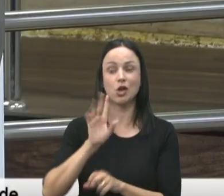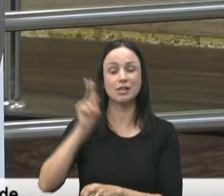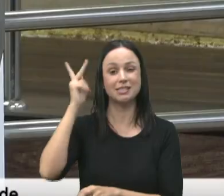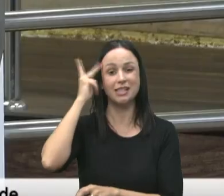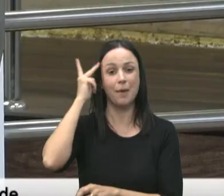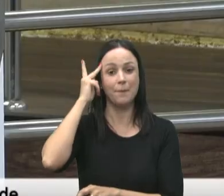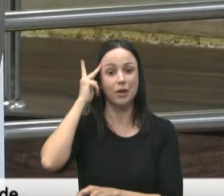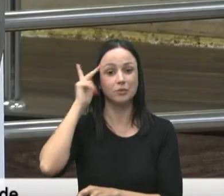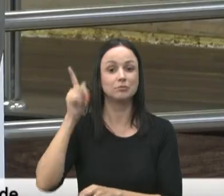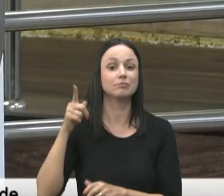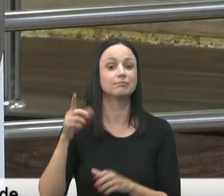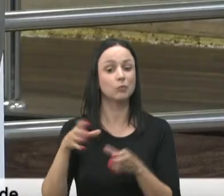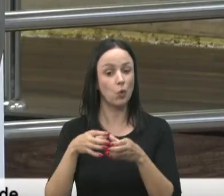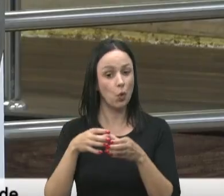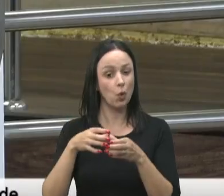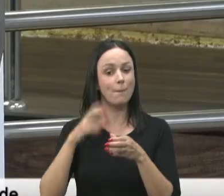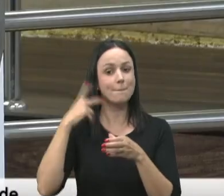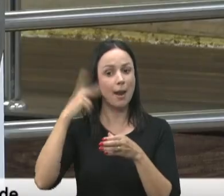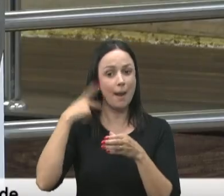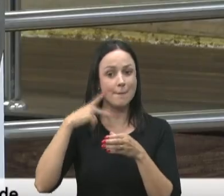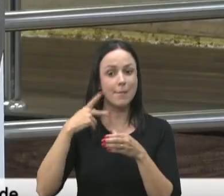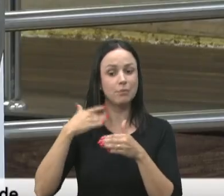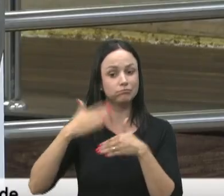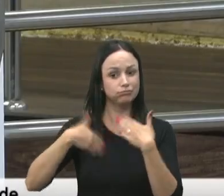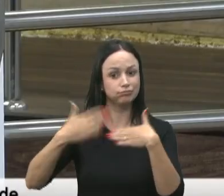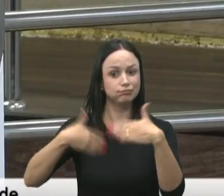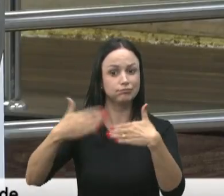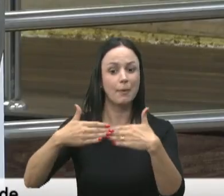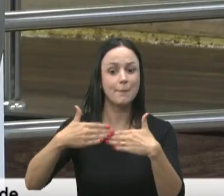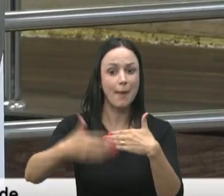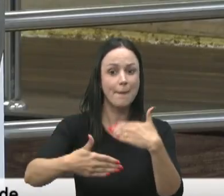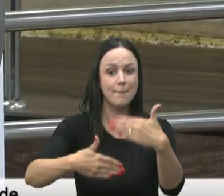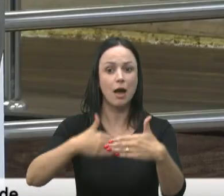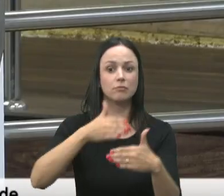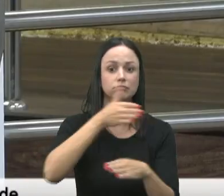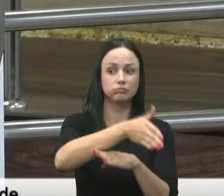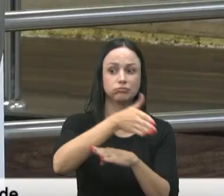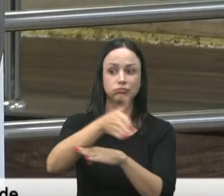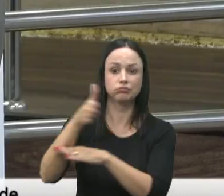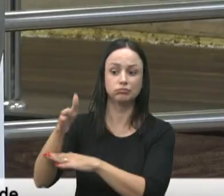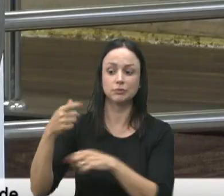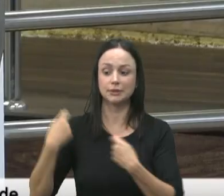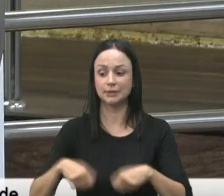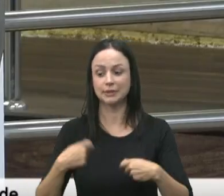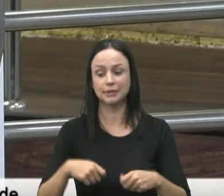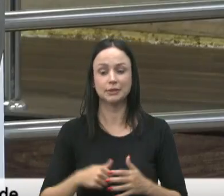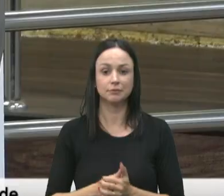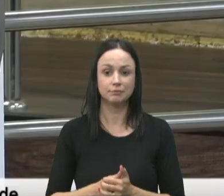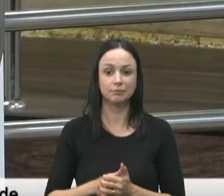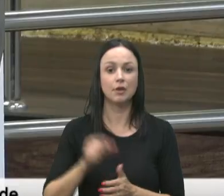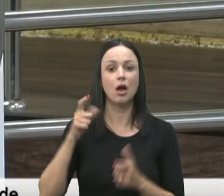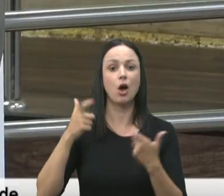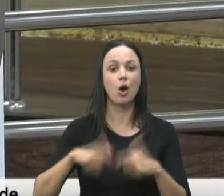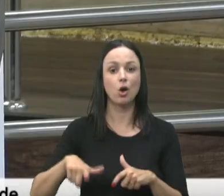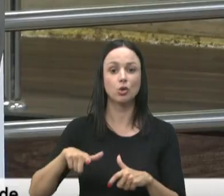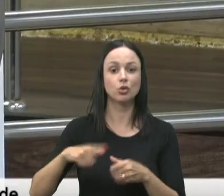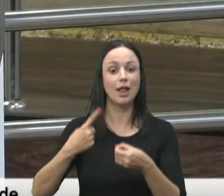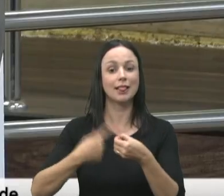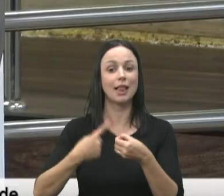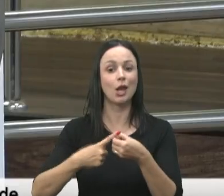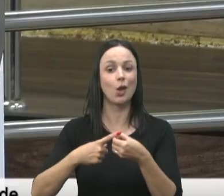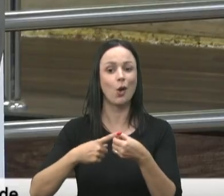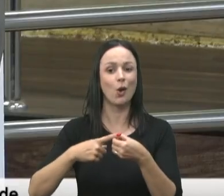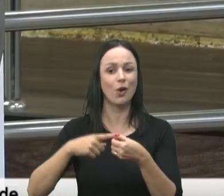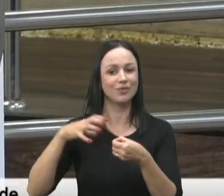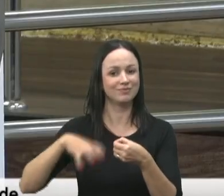Essa frente precisa ir onde ela é mais importante, onde ela é mais necessária, no interior.